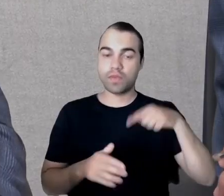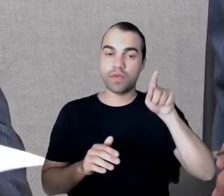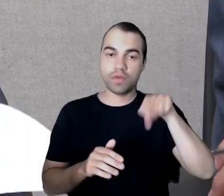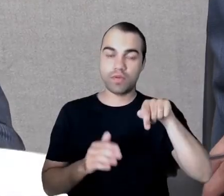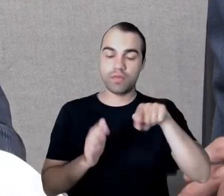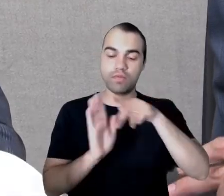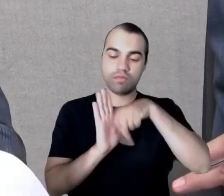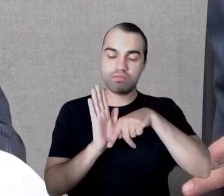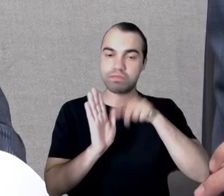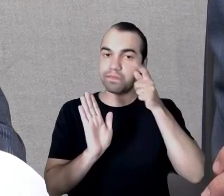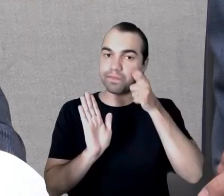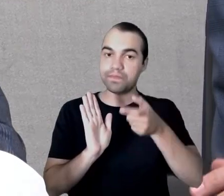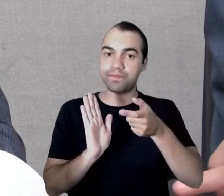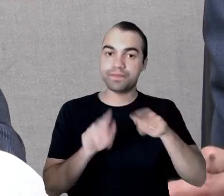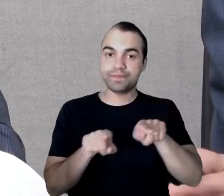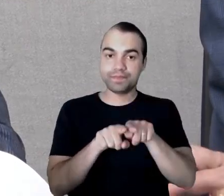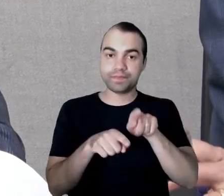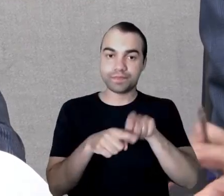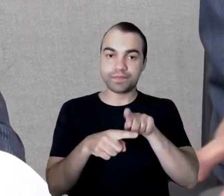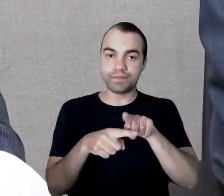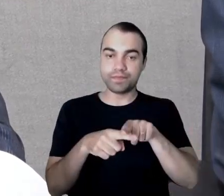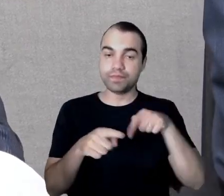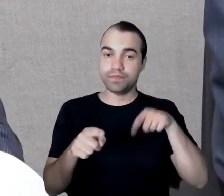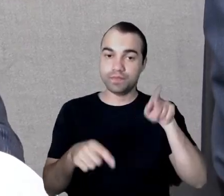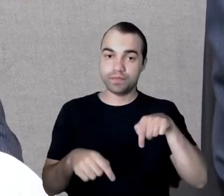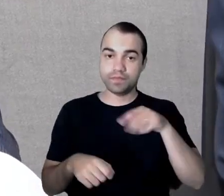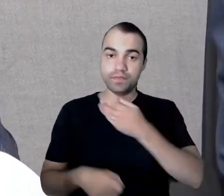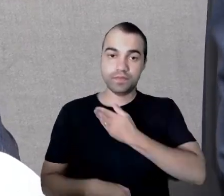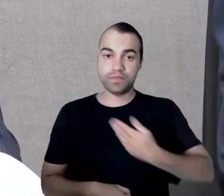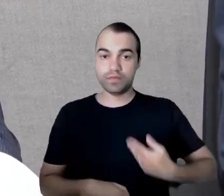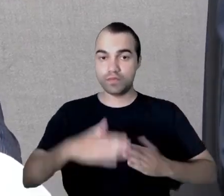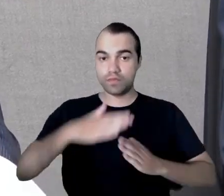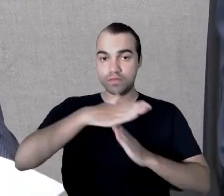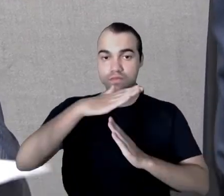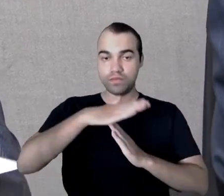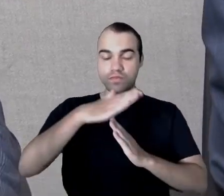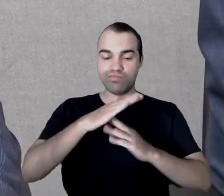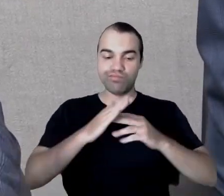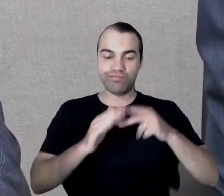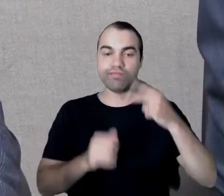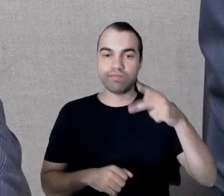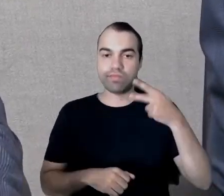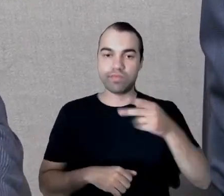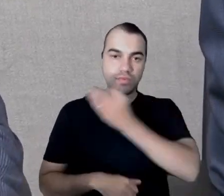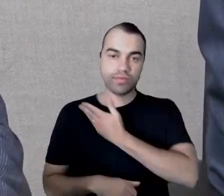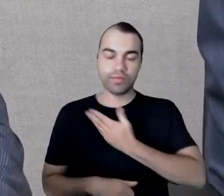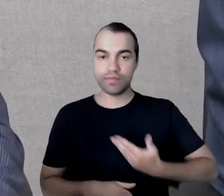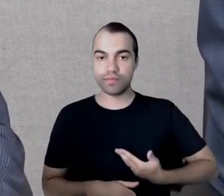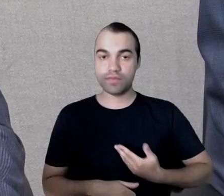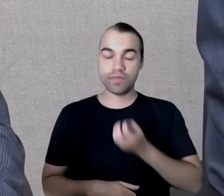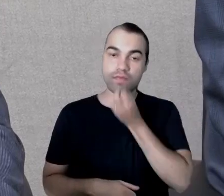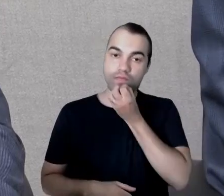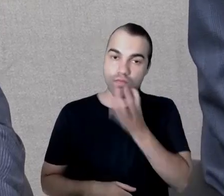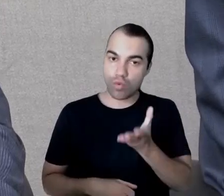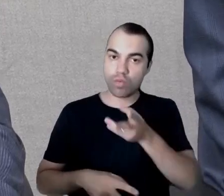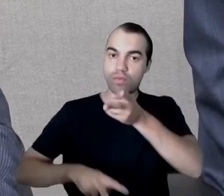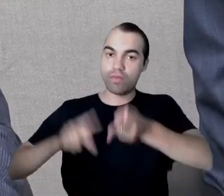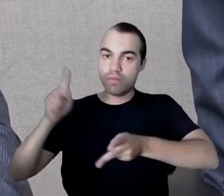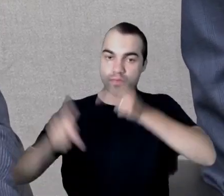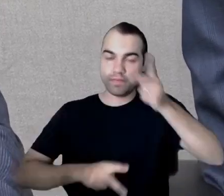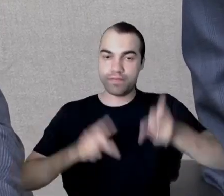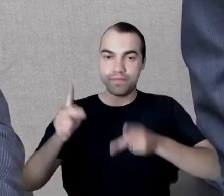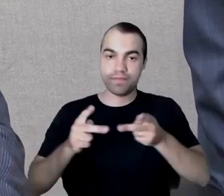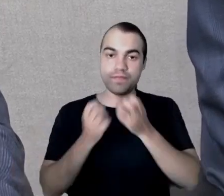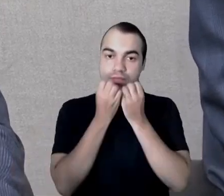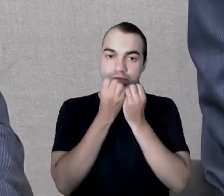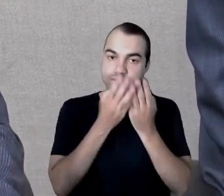porque é o governo colocando limite nele mesmo esse é bom para nossa população bom para